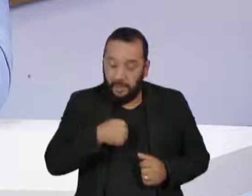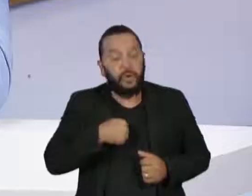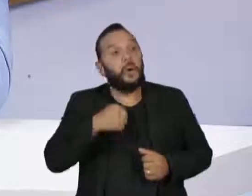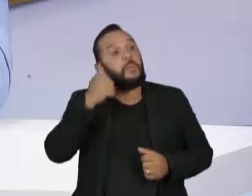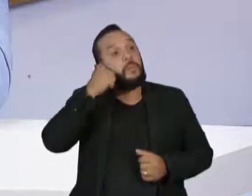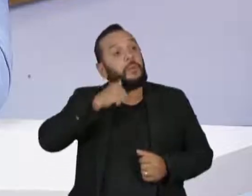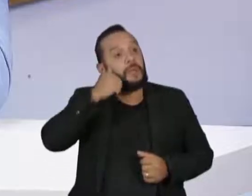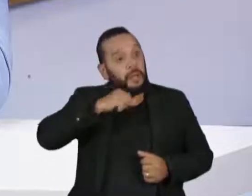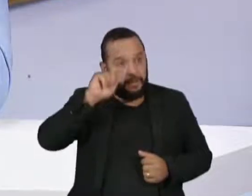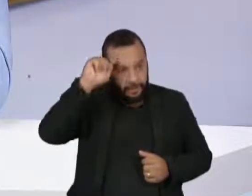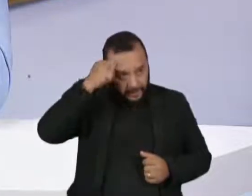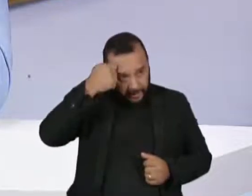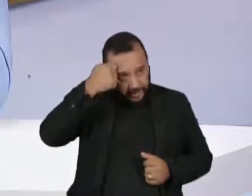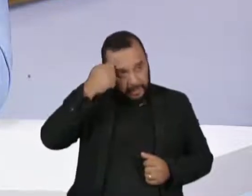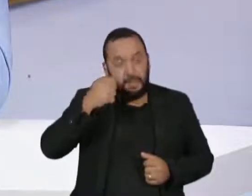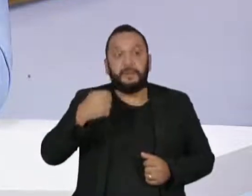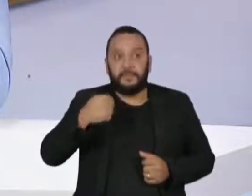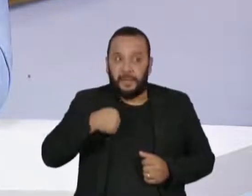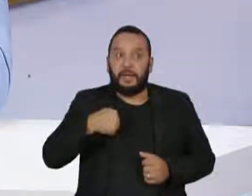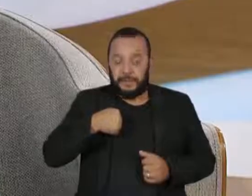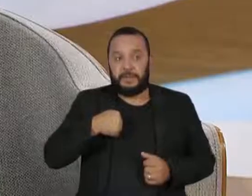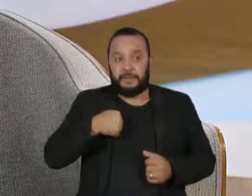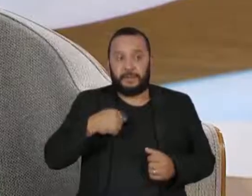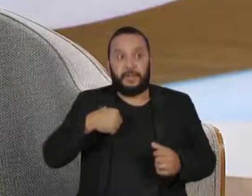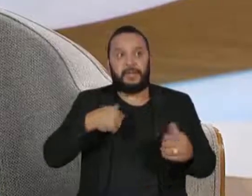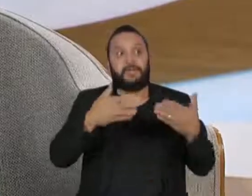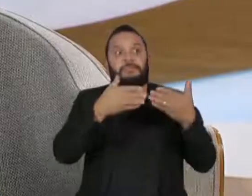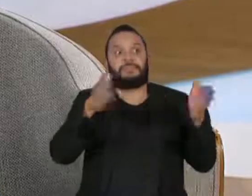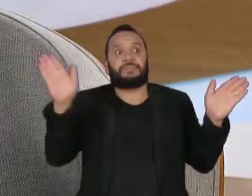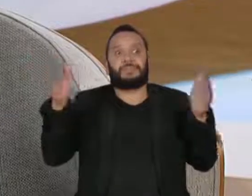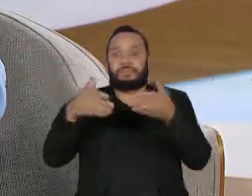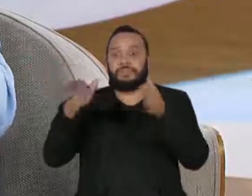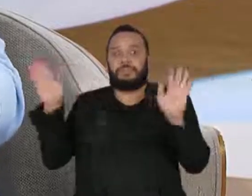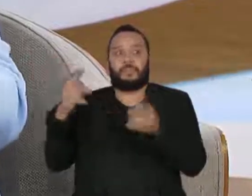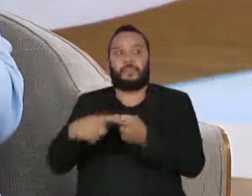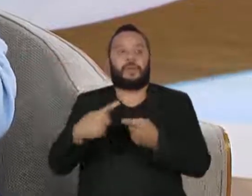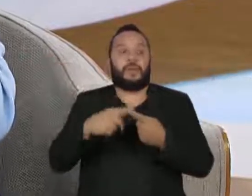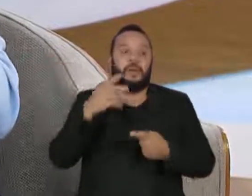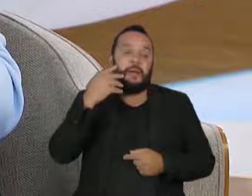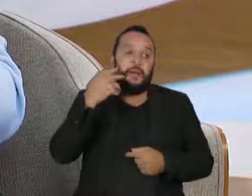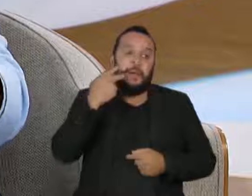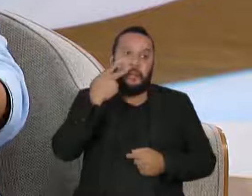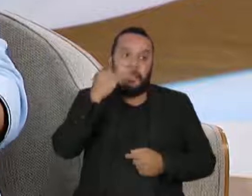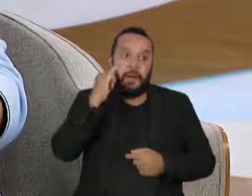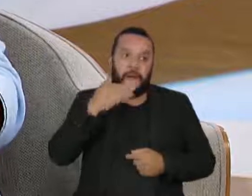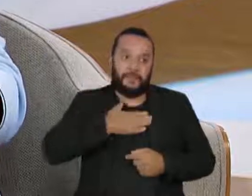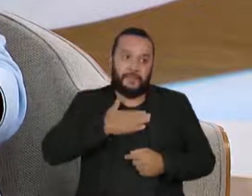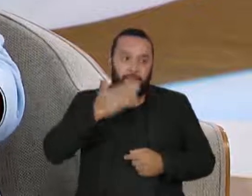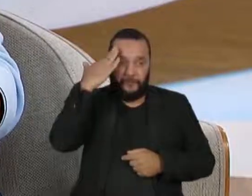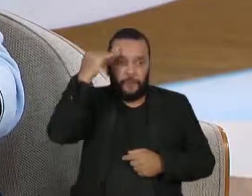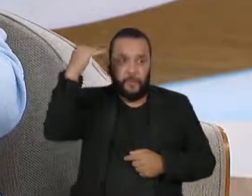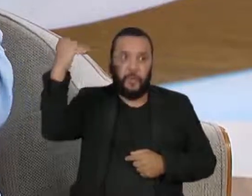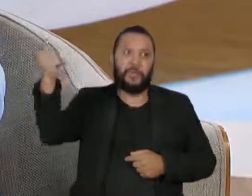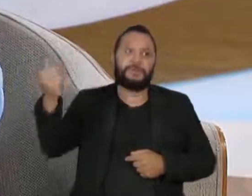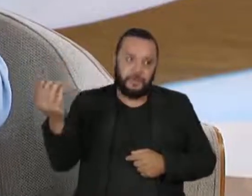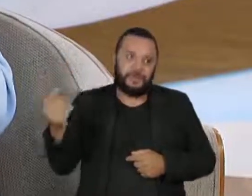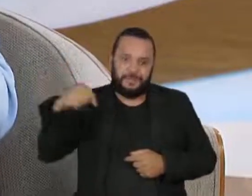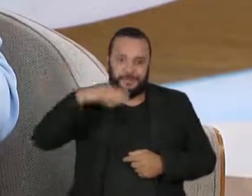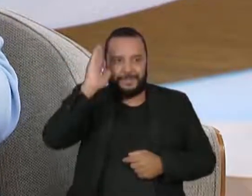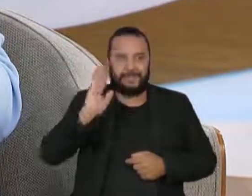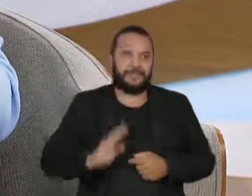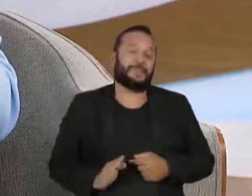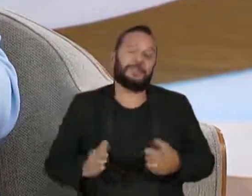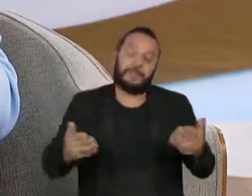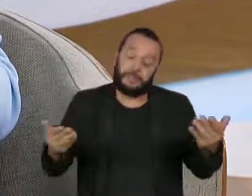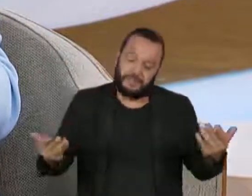passabilidade. Eu tenho algumas passabilidades. Primeiro que meu pai, ele é um homem bem-sucedido, ele é um negro bem-sucedido no Brasil. Então, eu já